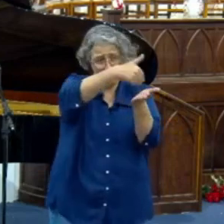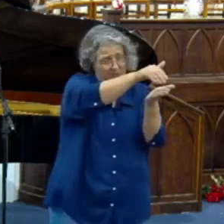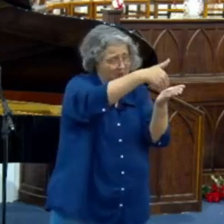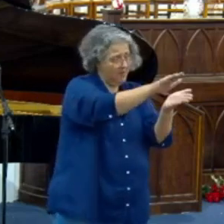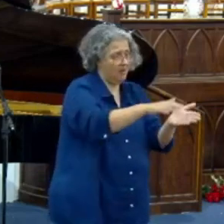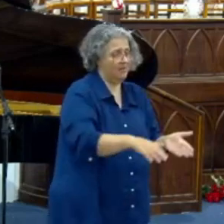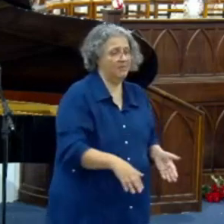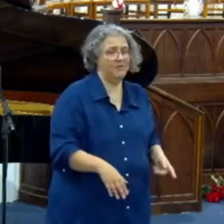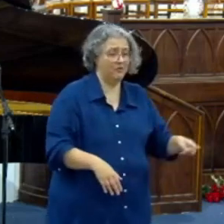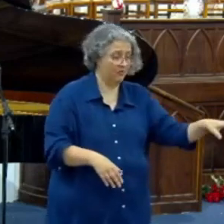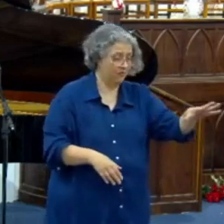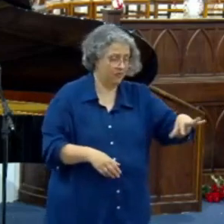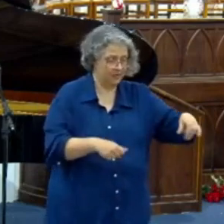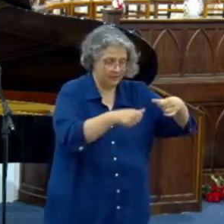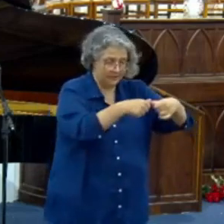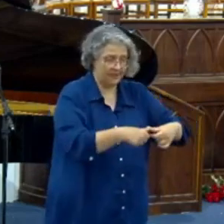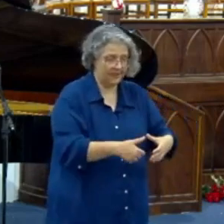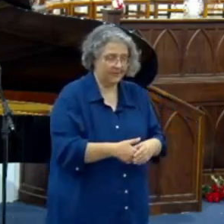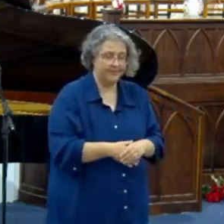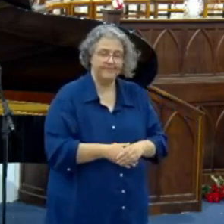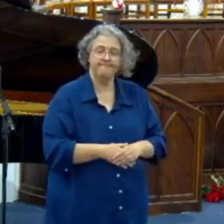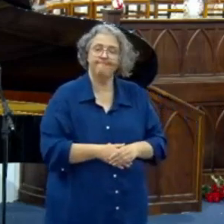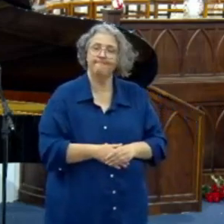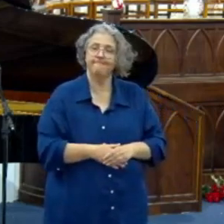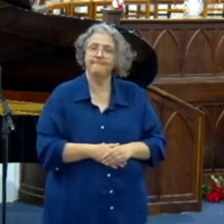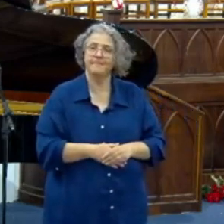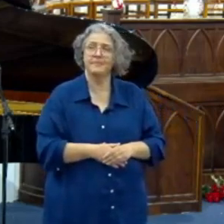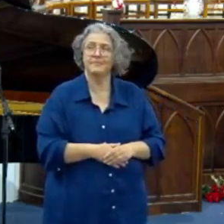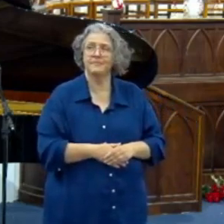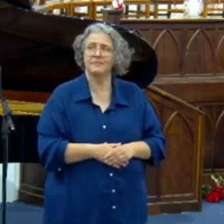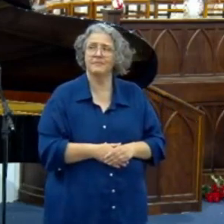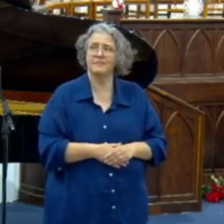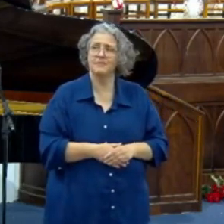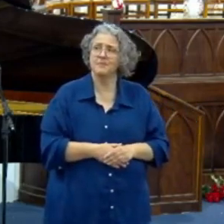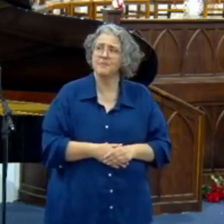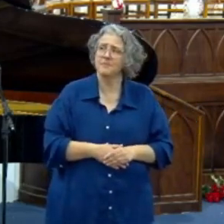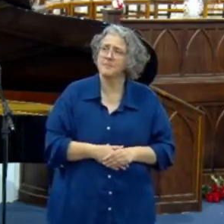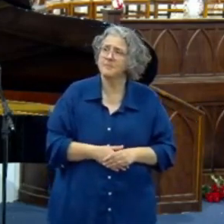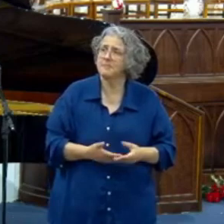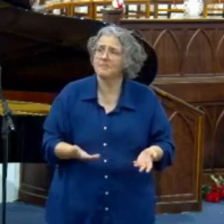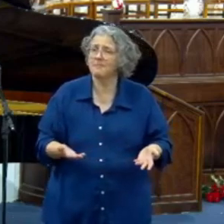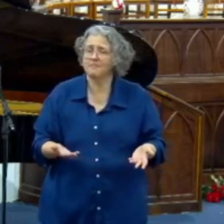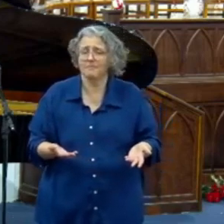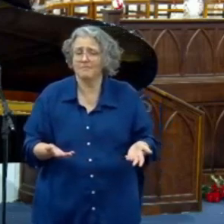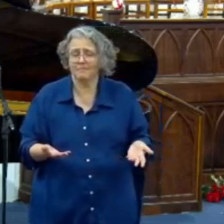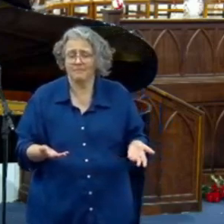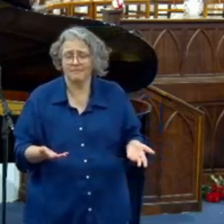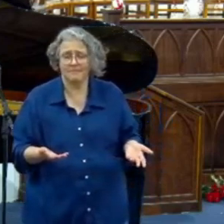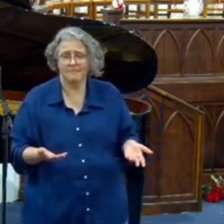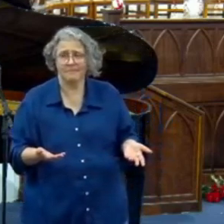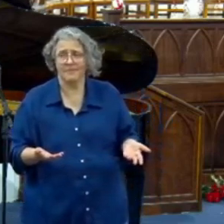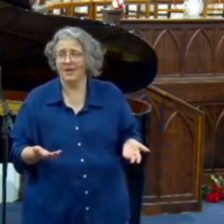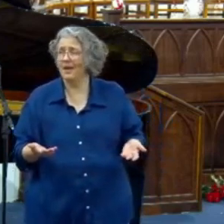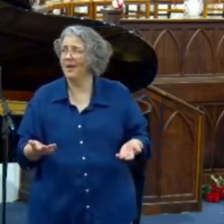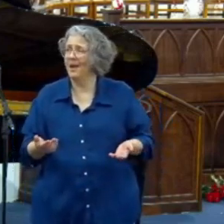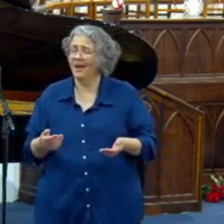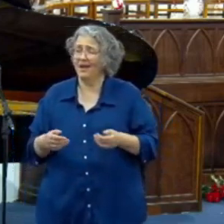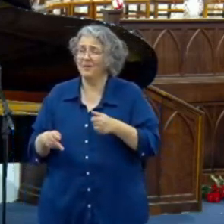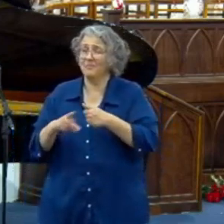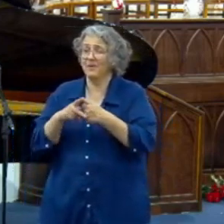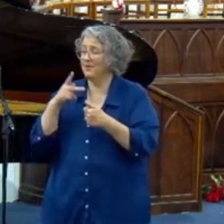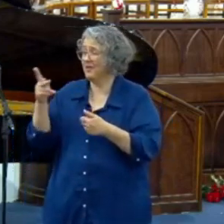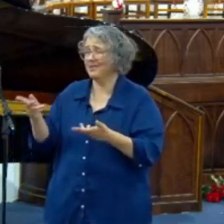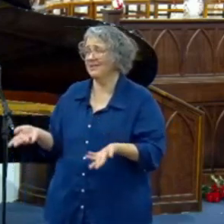Vocês vão ficar? E Pedro diz, Senhor, a quem iremos? Porque só tu tens